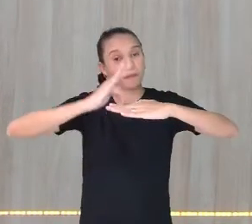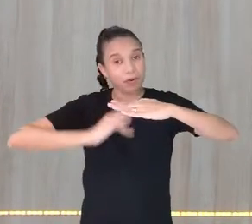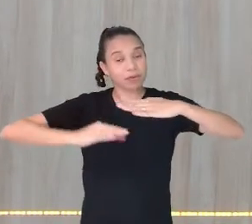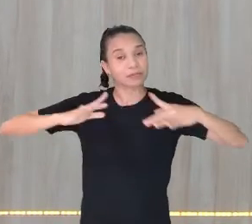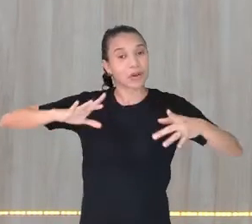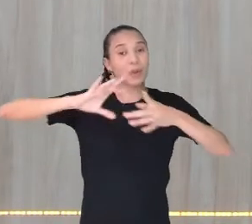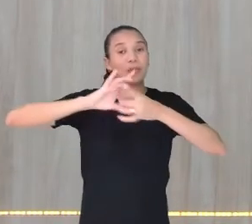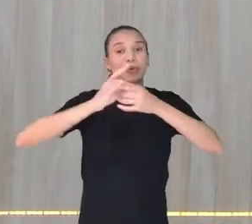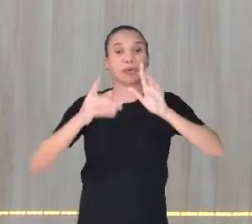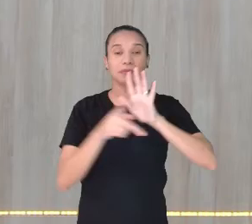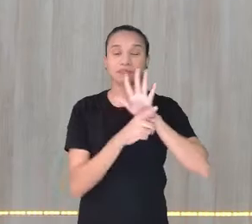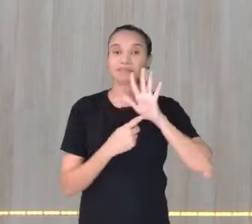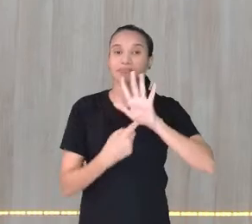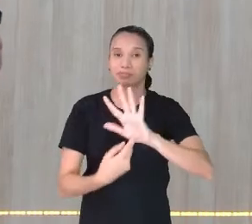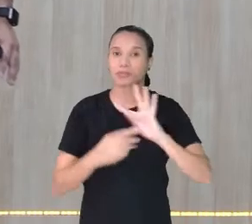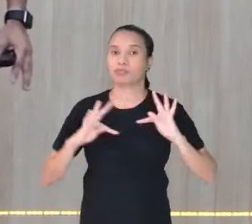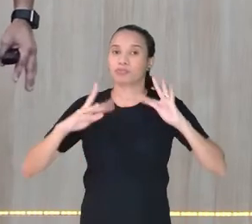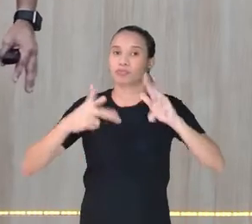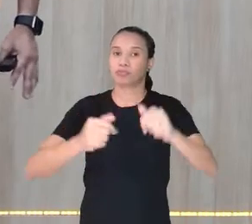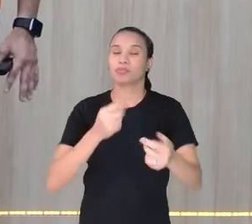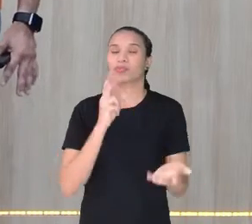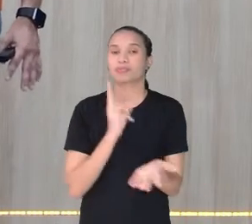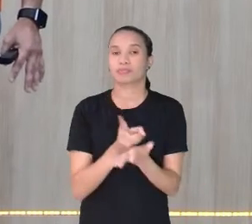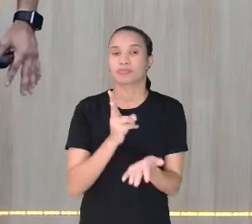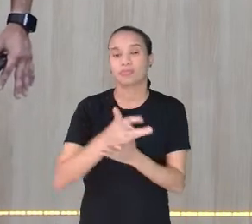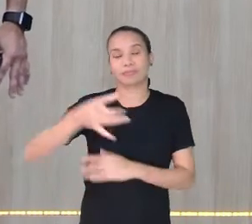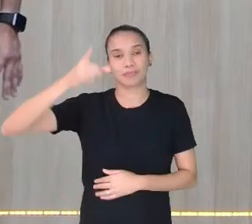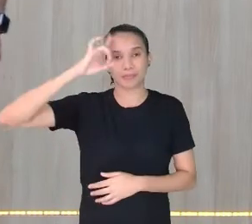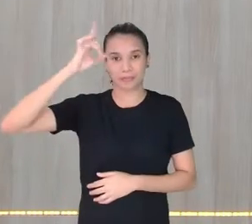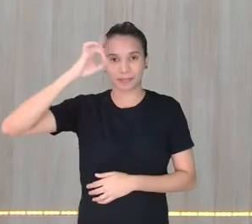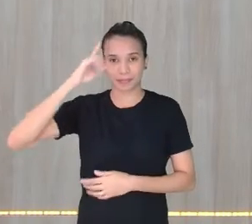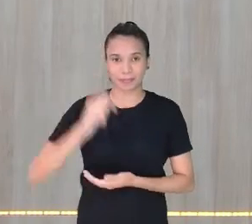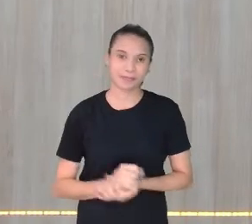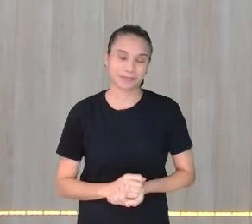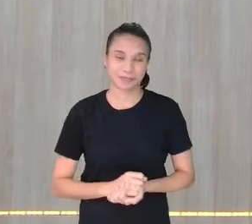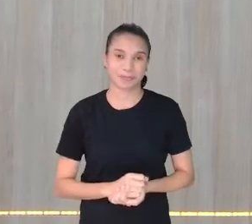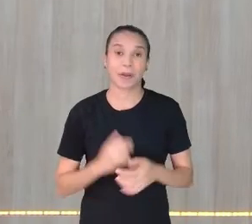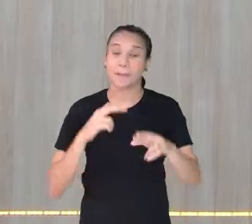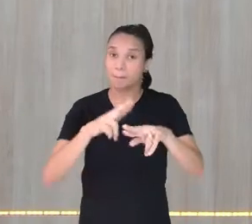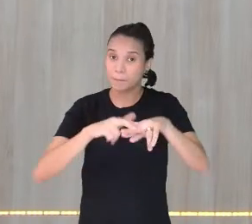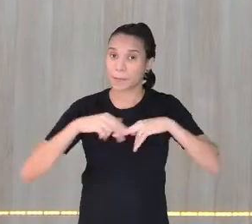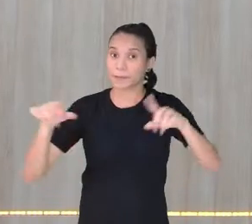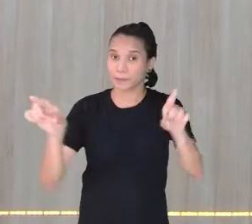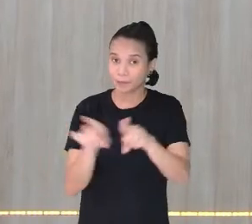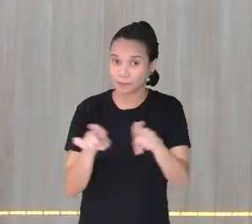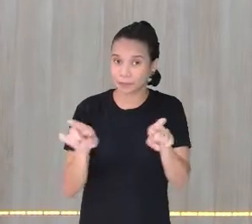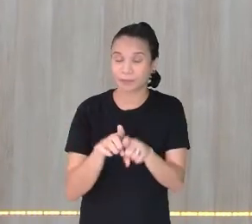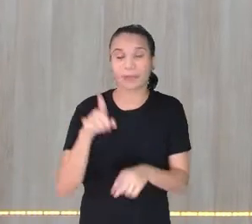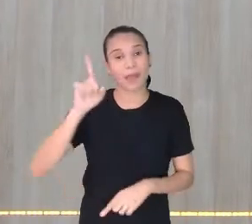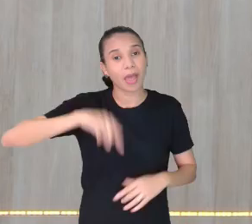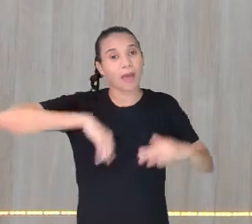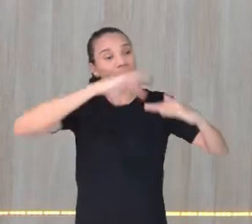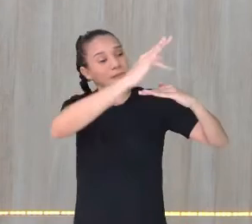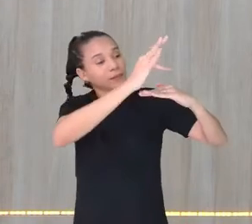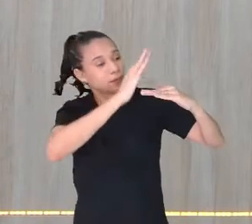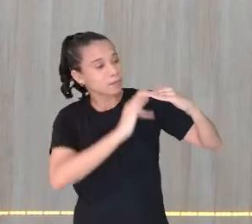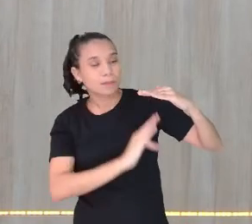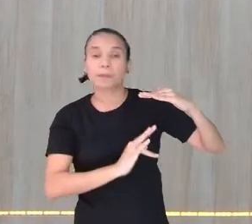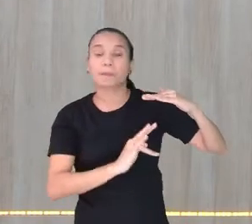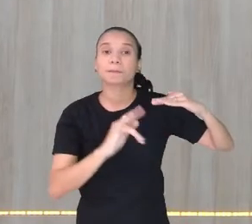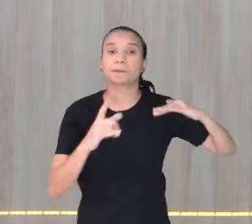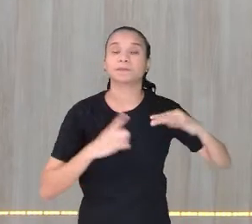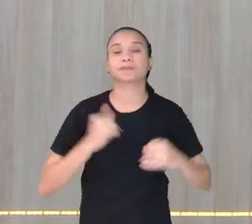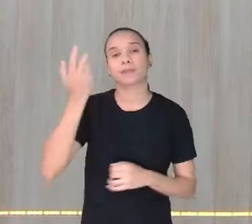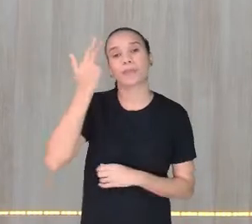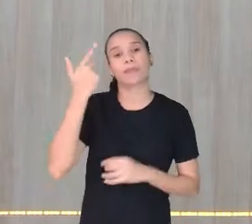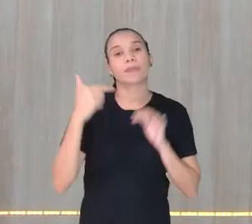está representado todos os momentos do nosso dia. Sendo que essas frações, normalmente, elas